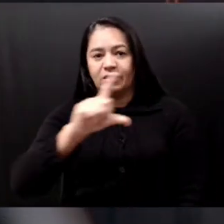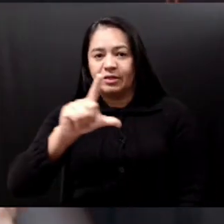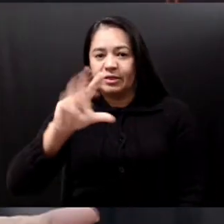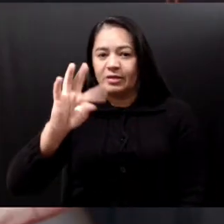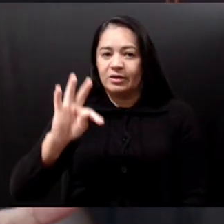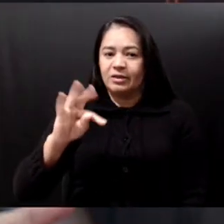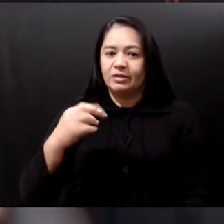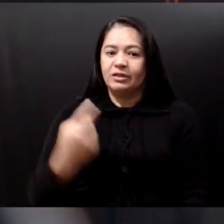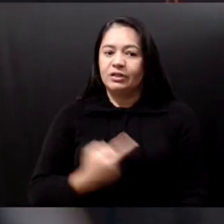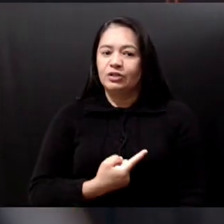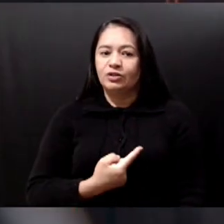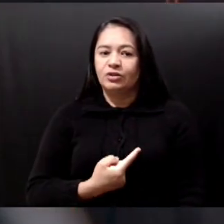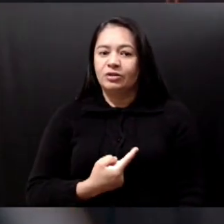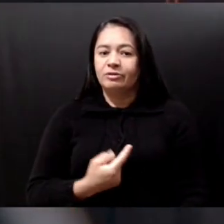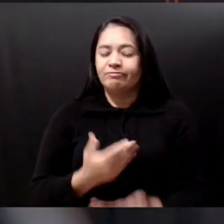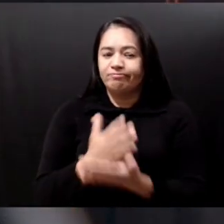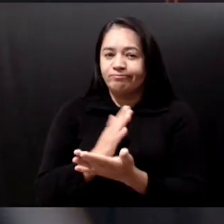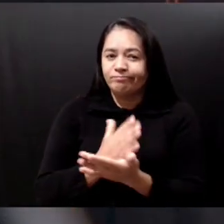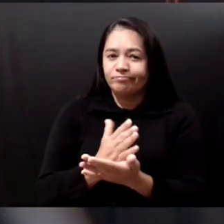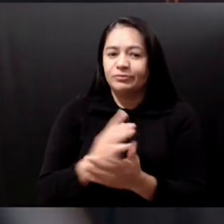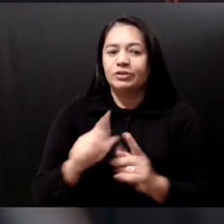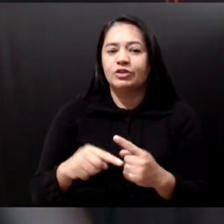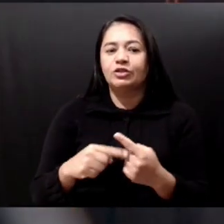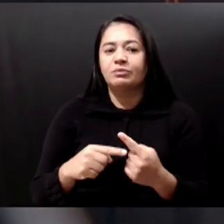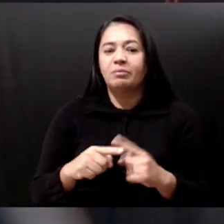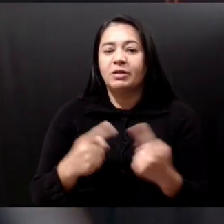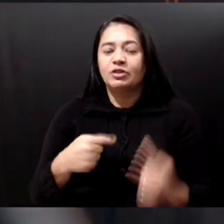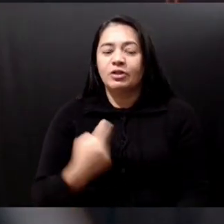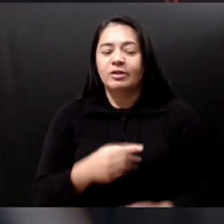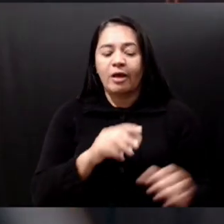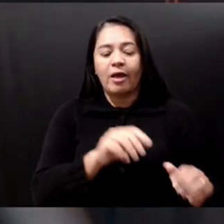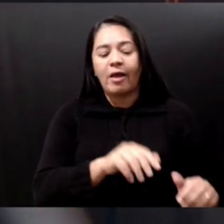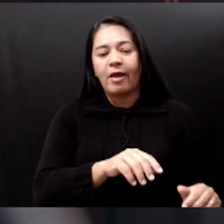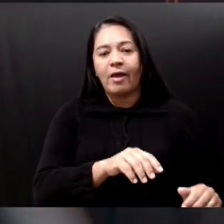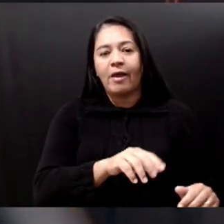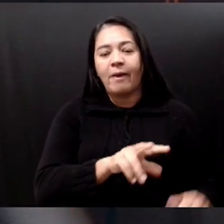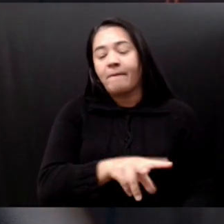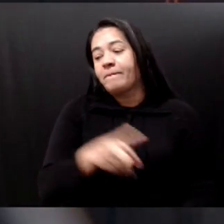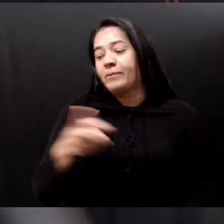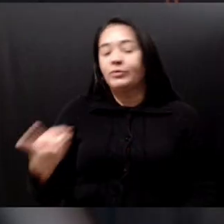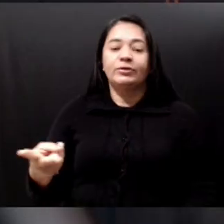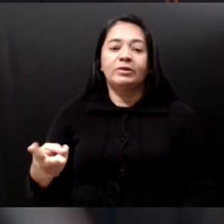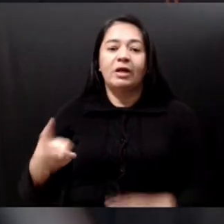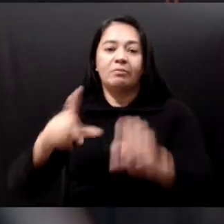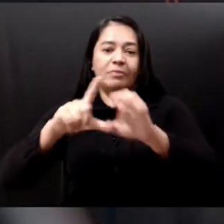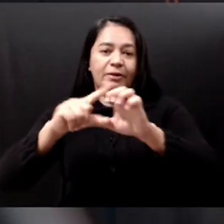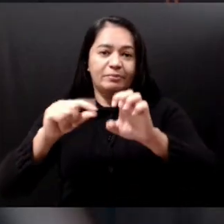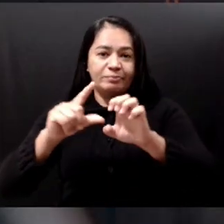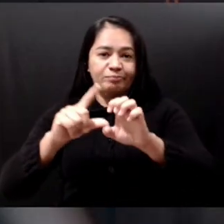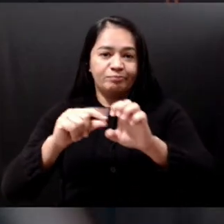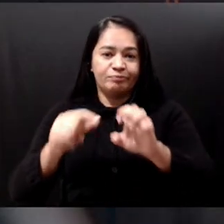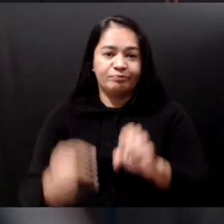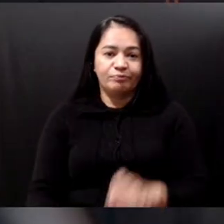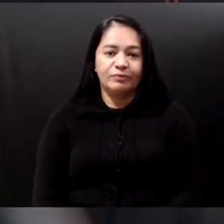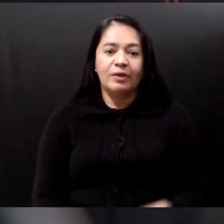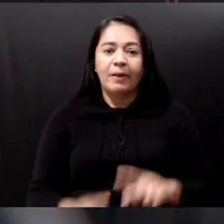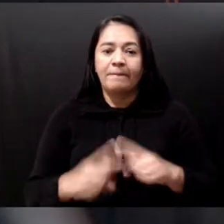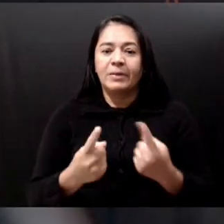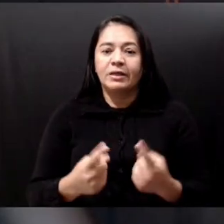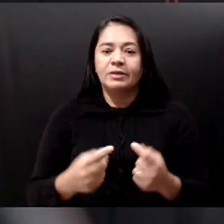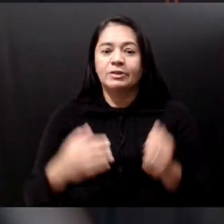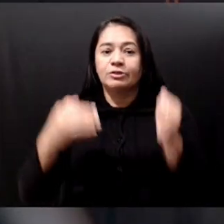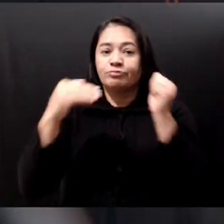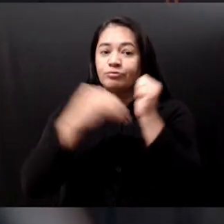modelo, e aí a gente quer migrar para o empreender. Então, para mim, o fator chave para você ter